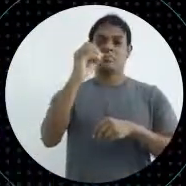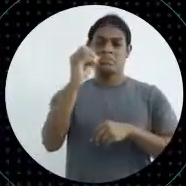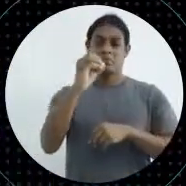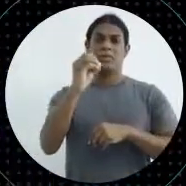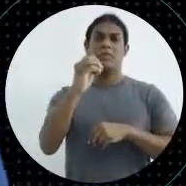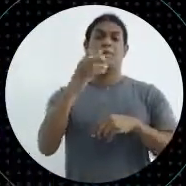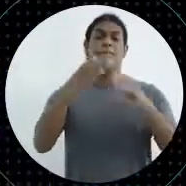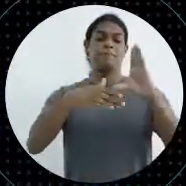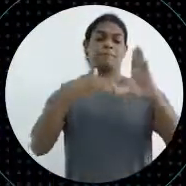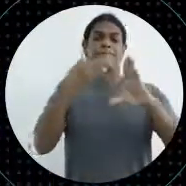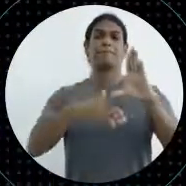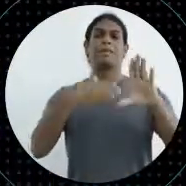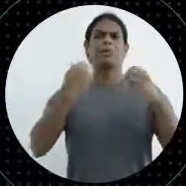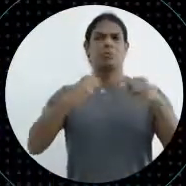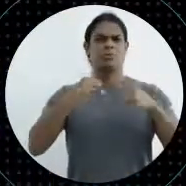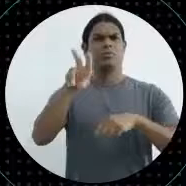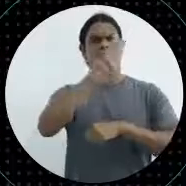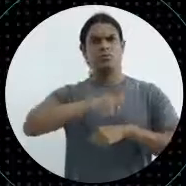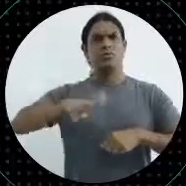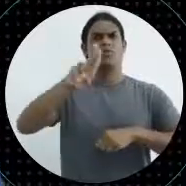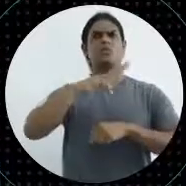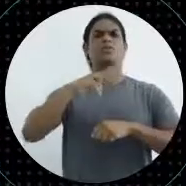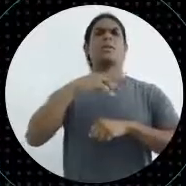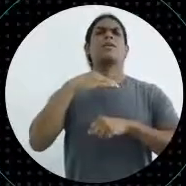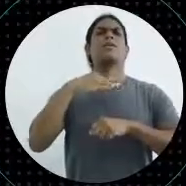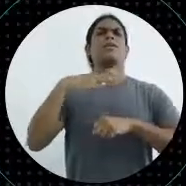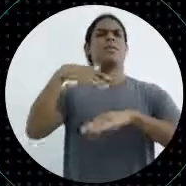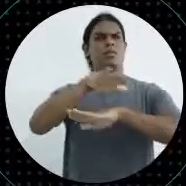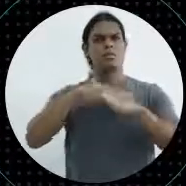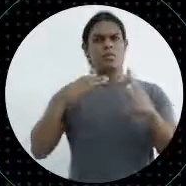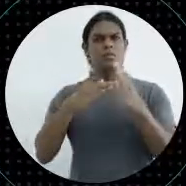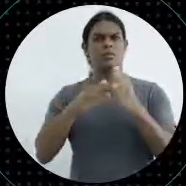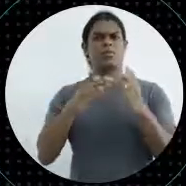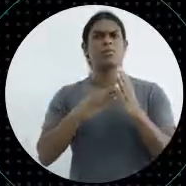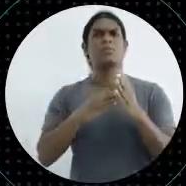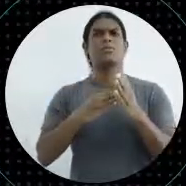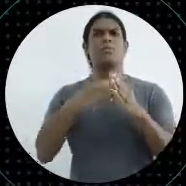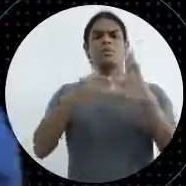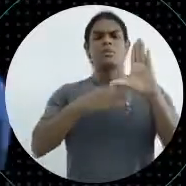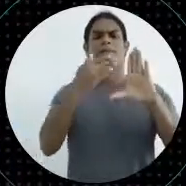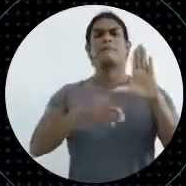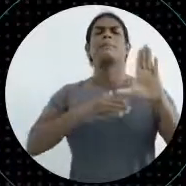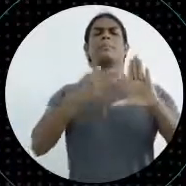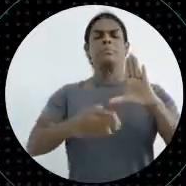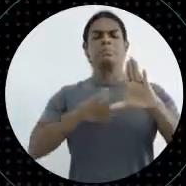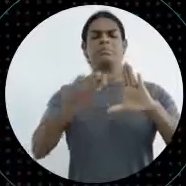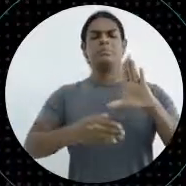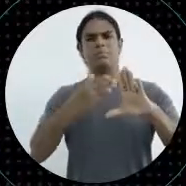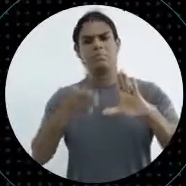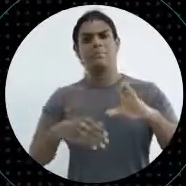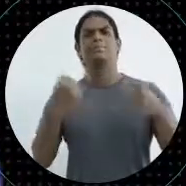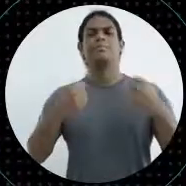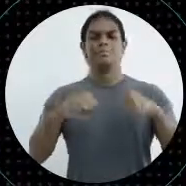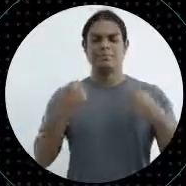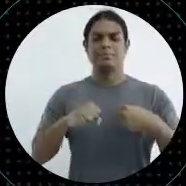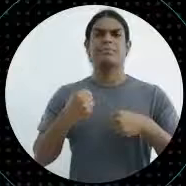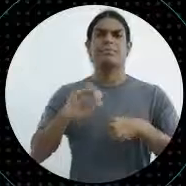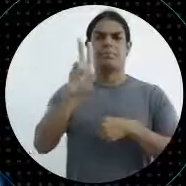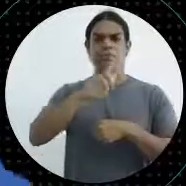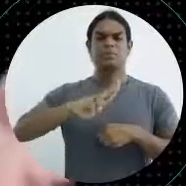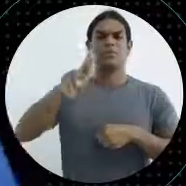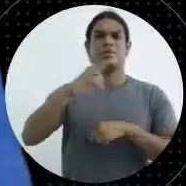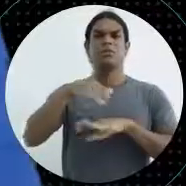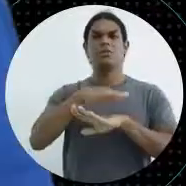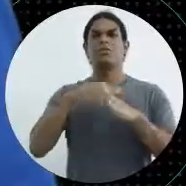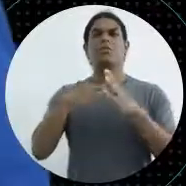todas elas? Vai. Certo? Então, toda a página que você quiser que tenha o jQuery, você tem que colocar esse link.